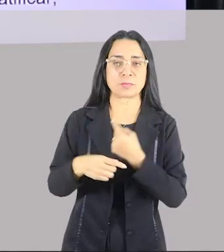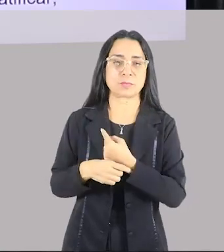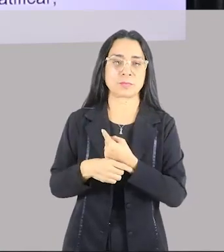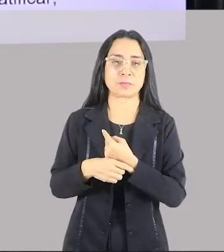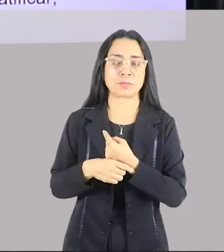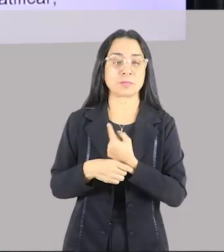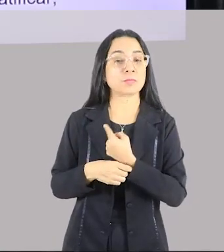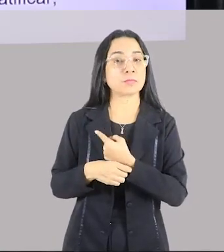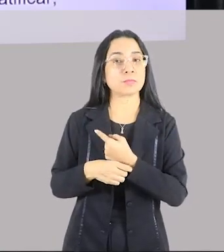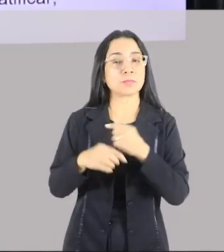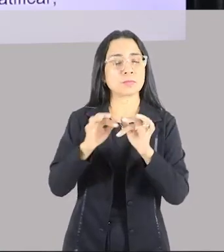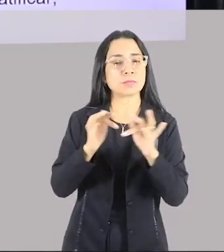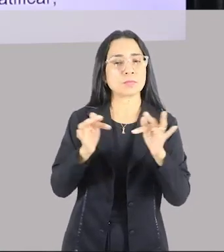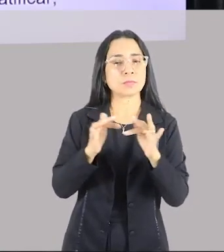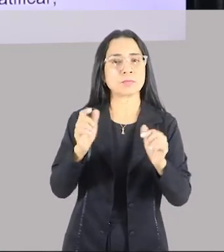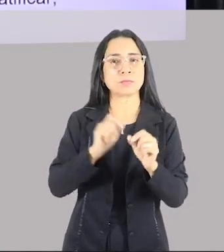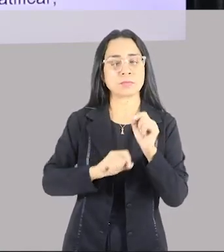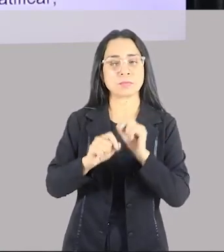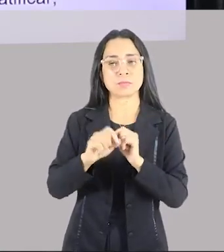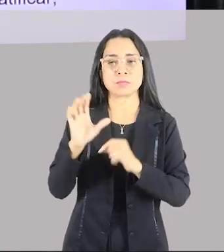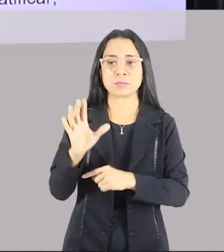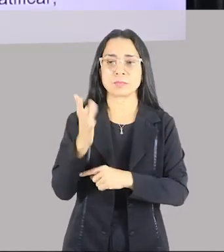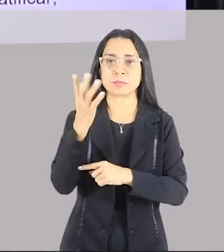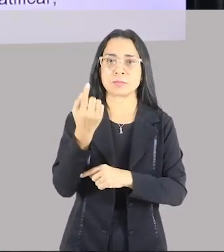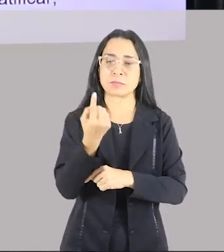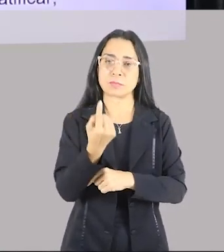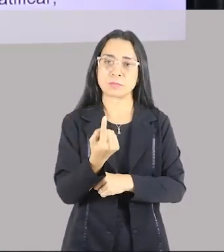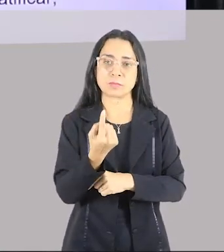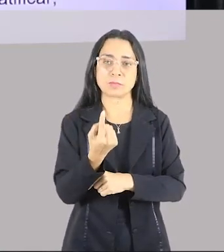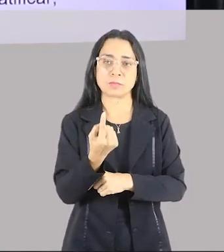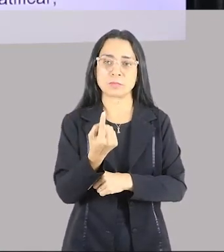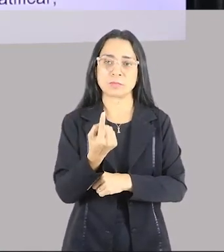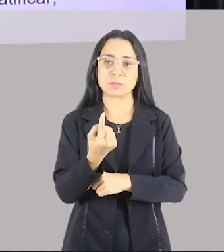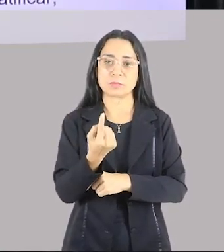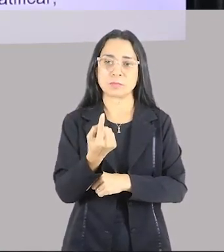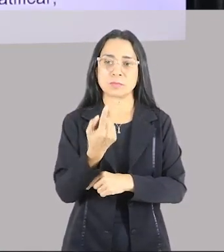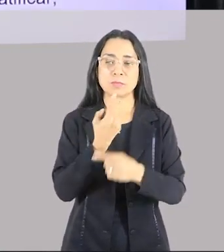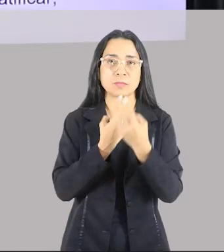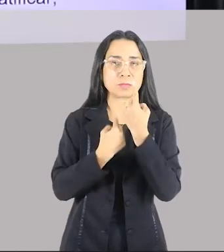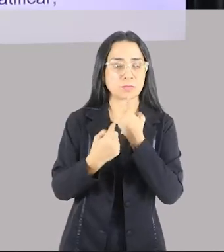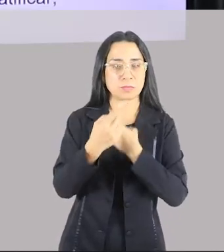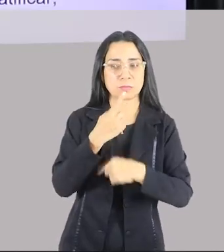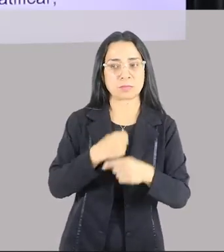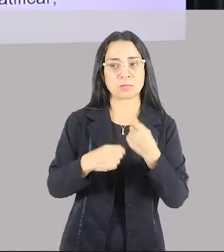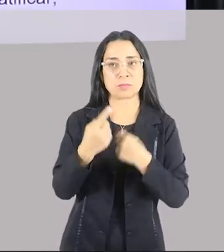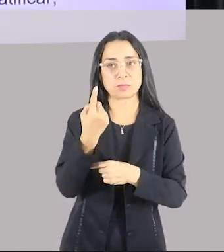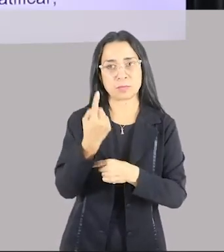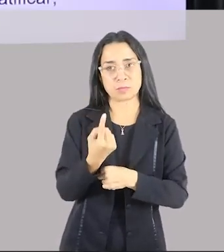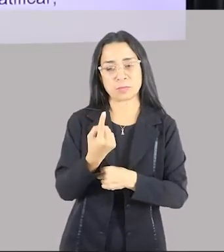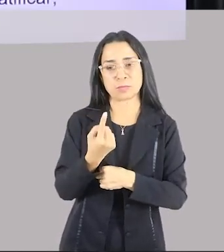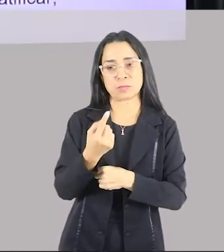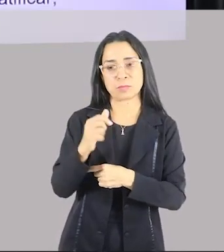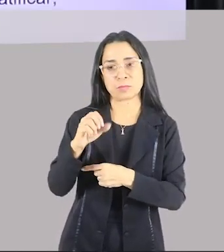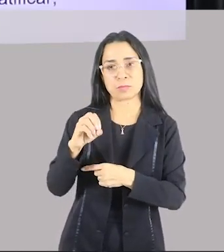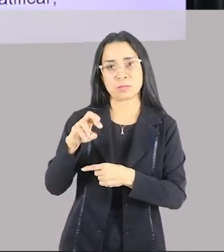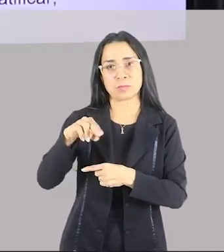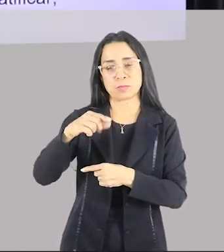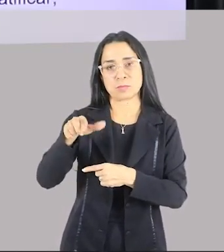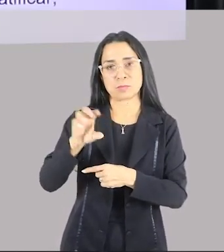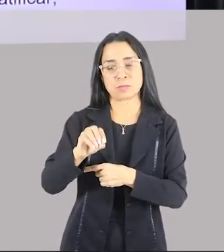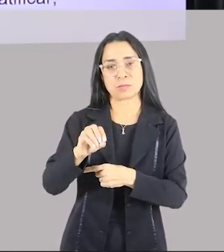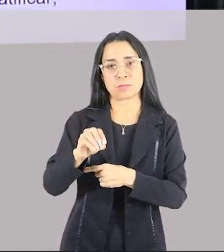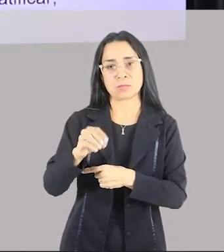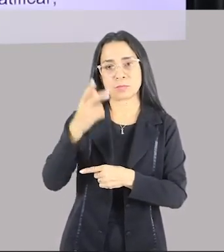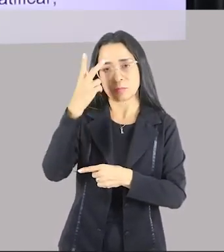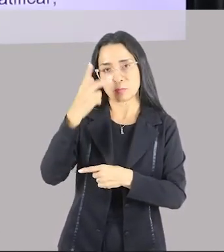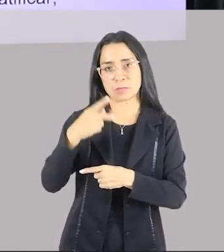aquele ato administrativo que decorre de uma única manifestação de vontade de um único órgão, seja um órgão pessoal ou